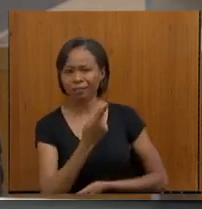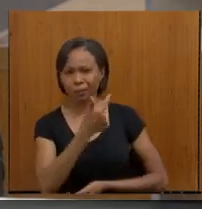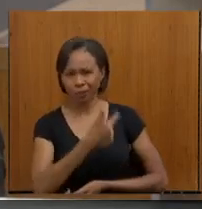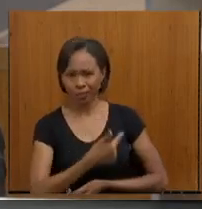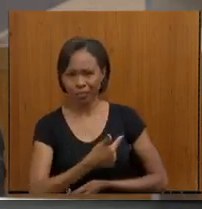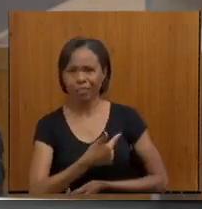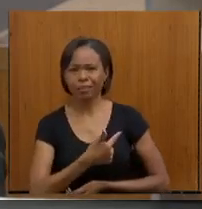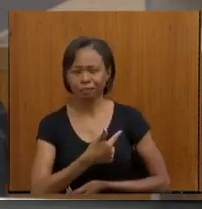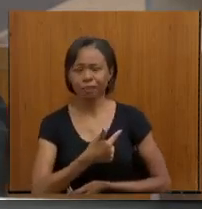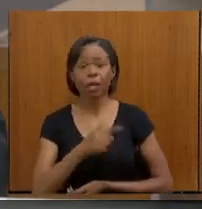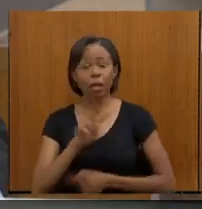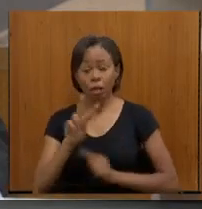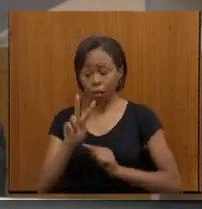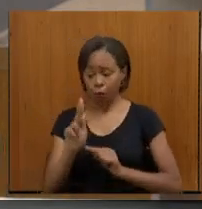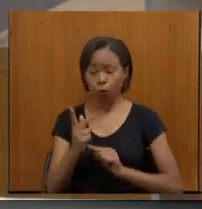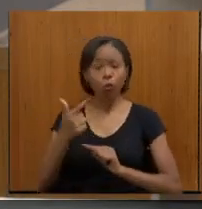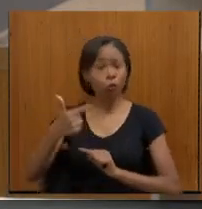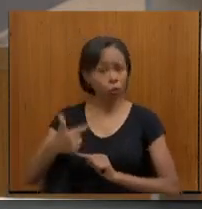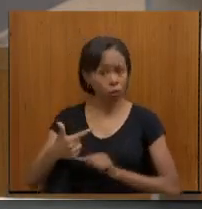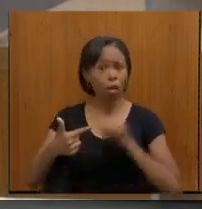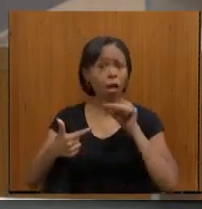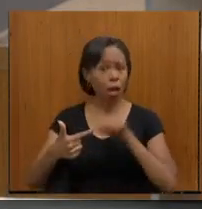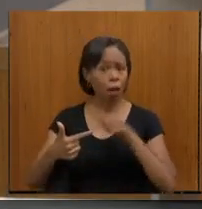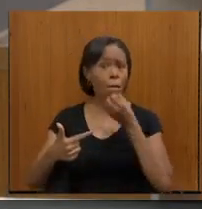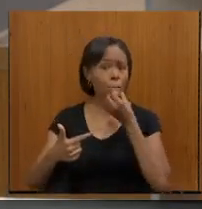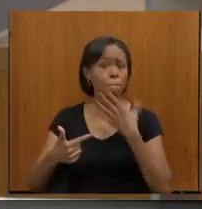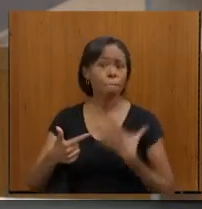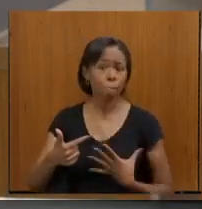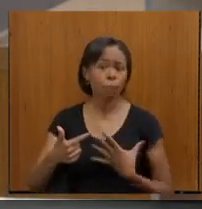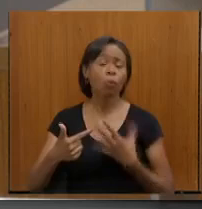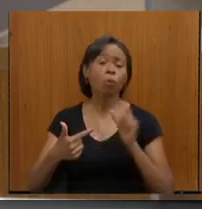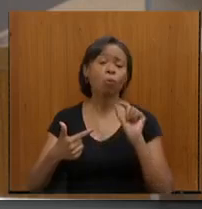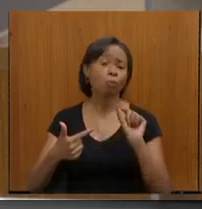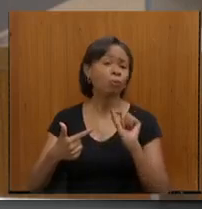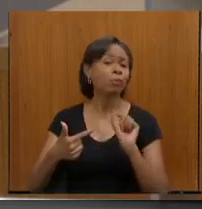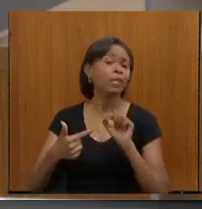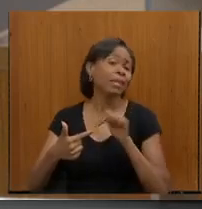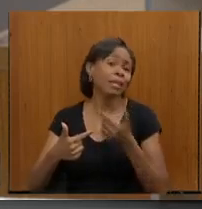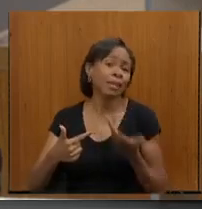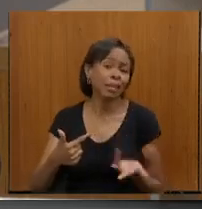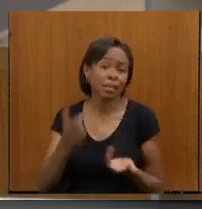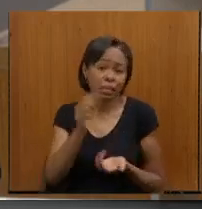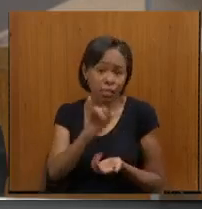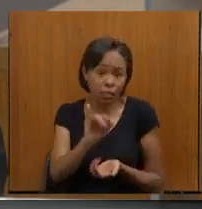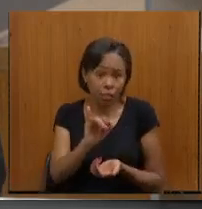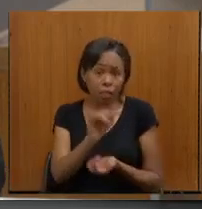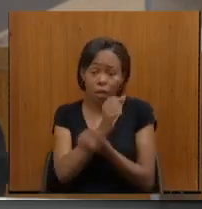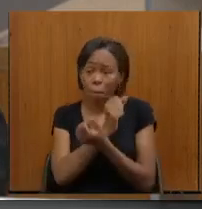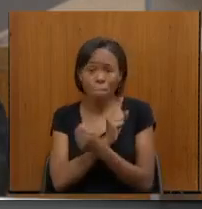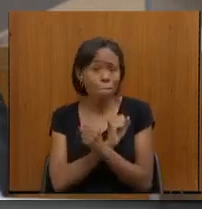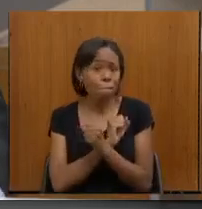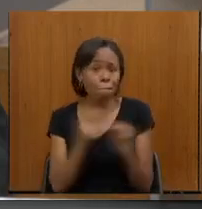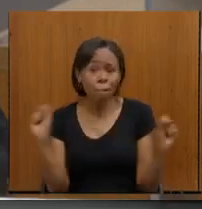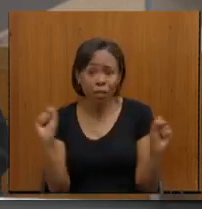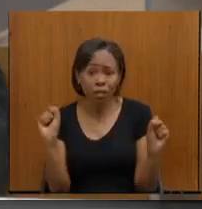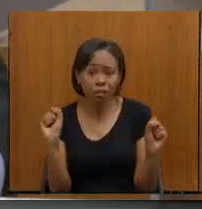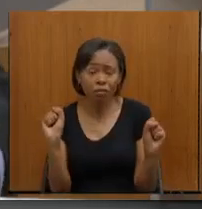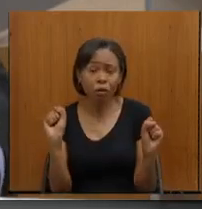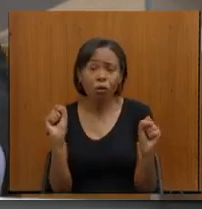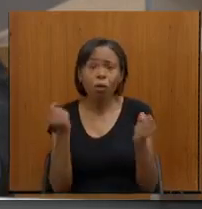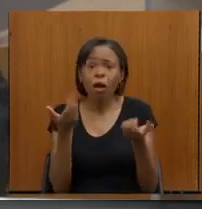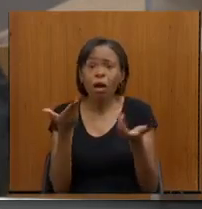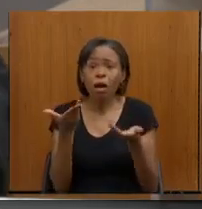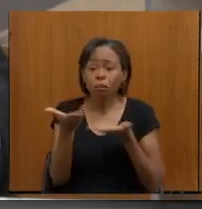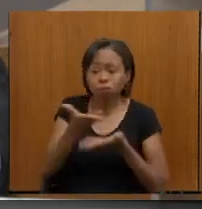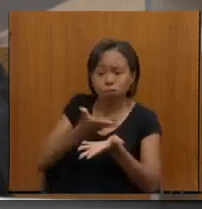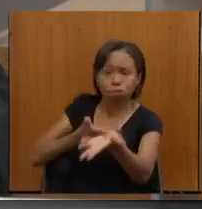ele tá bem e presta nessa nesse momento é esse papel de que se nós não conseguimos criar uma linha de transmissão para